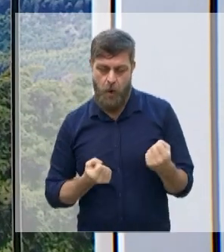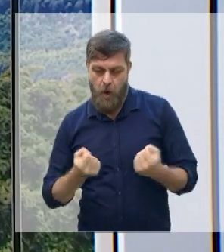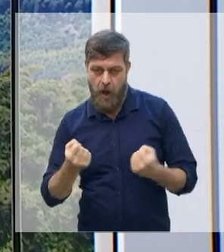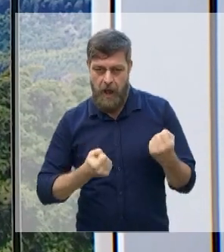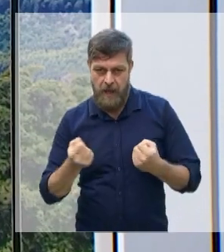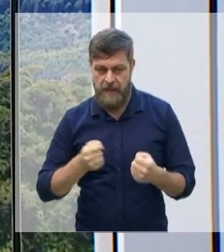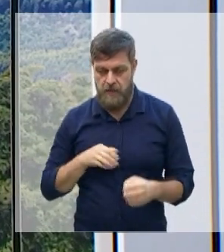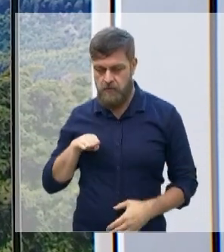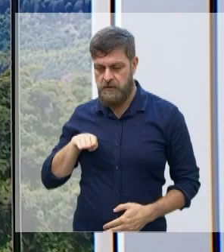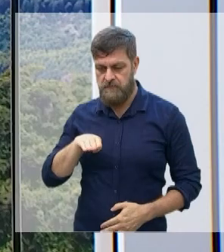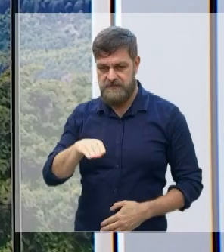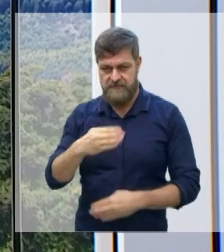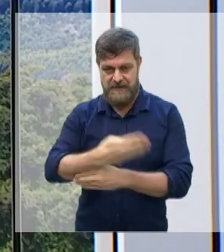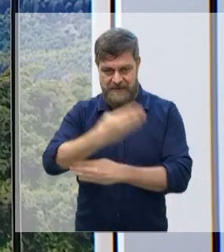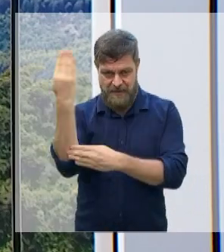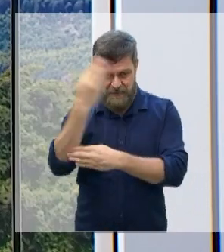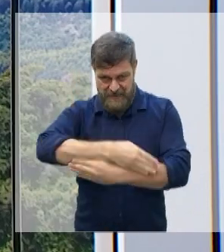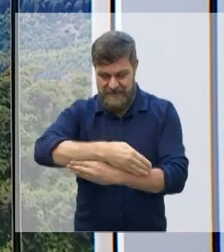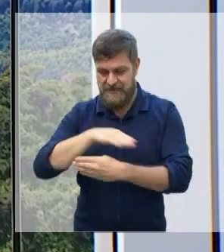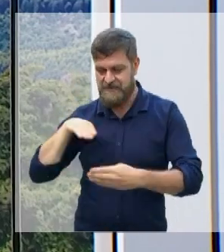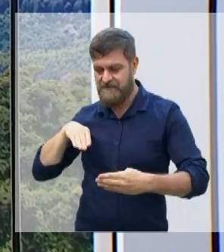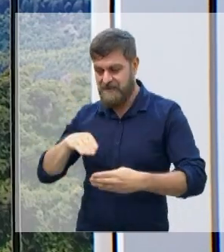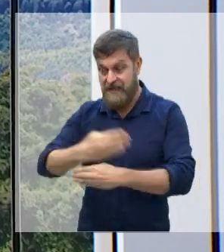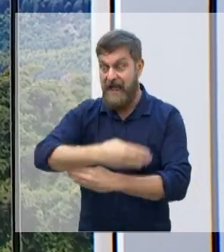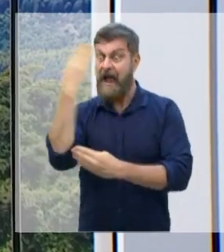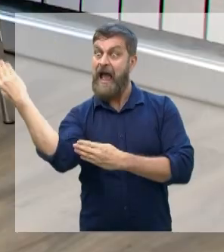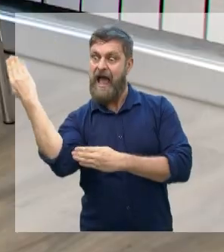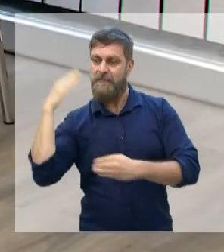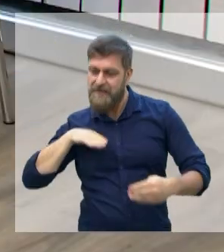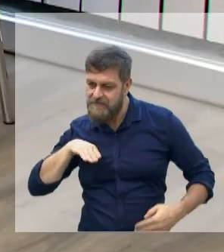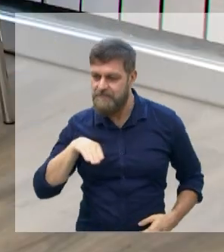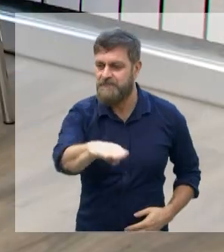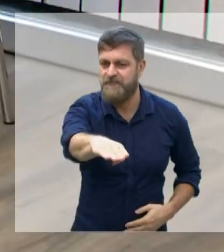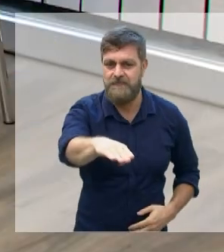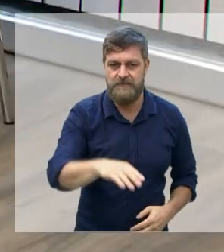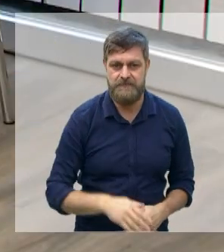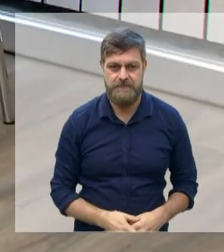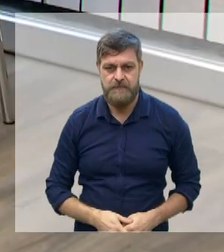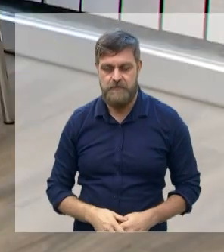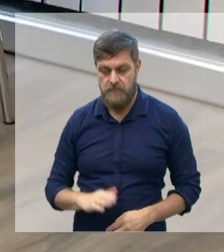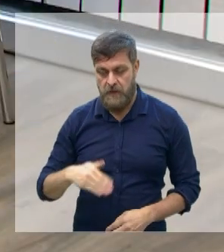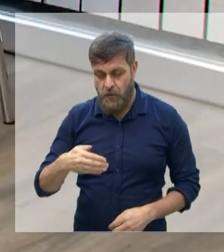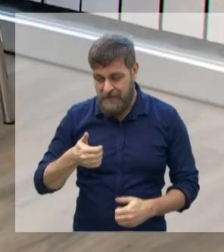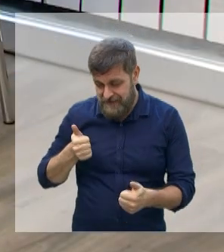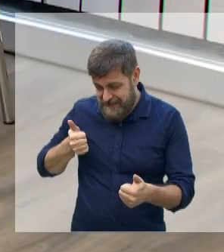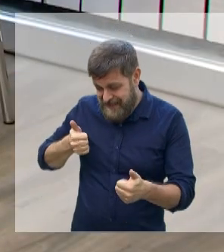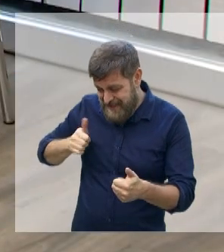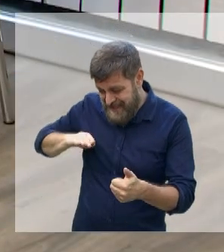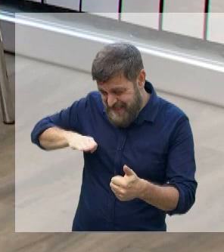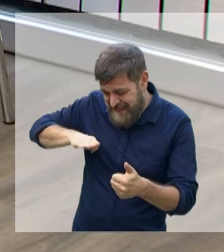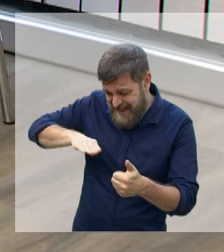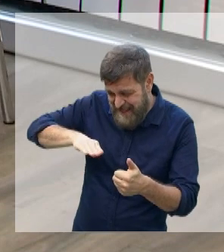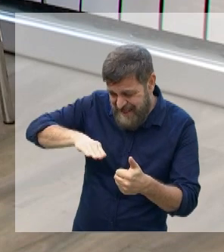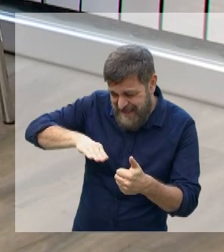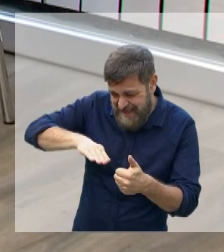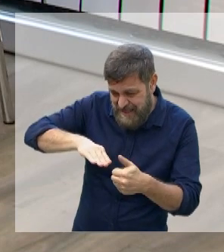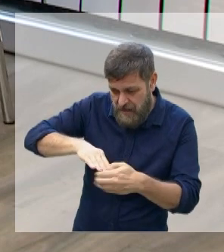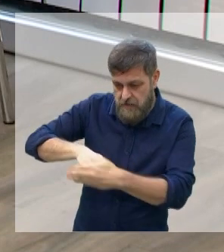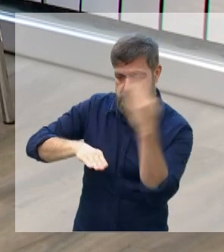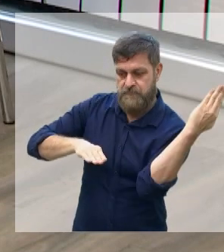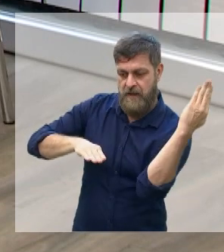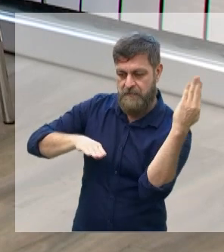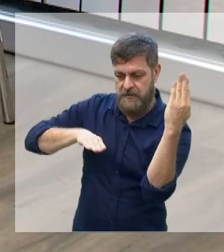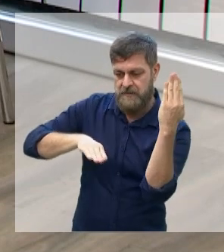para usarmos nos pedágios das estradas netão quando você se aproxima do dado do pedágio